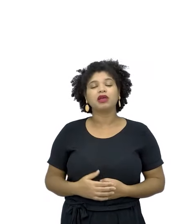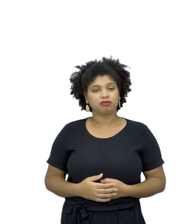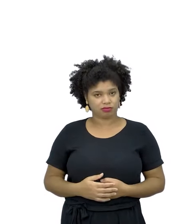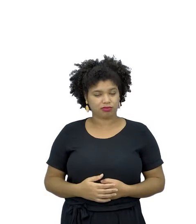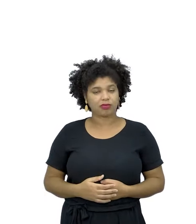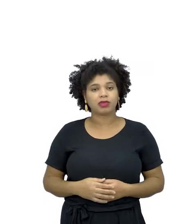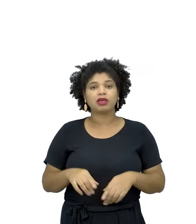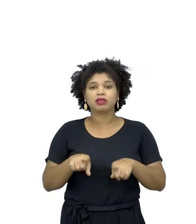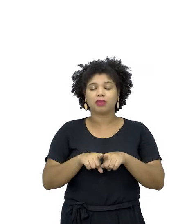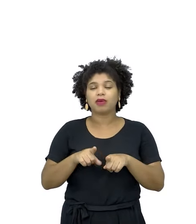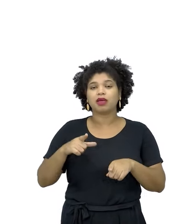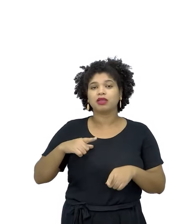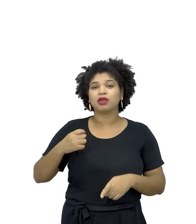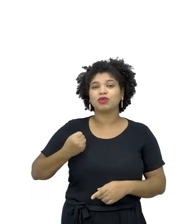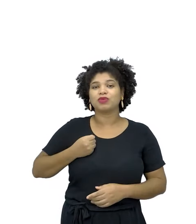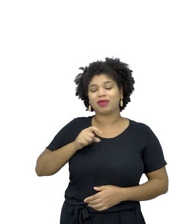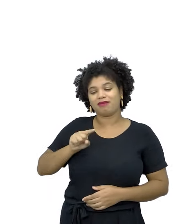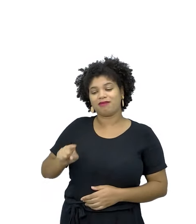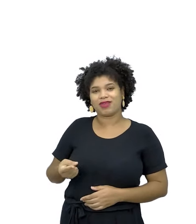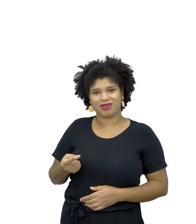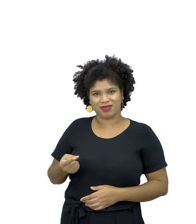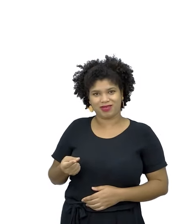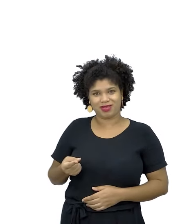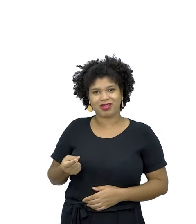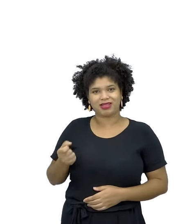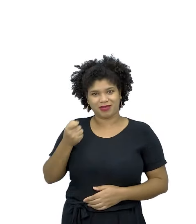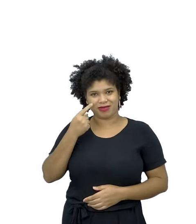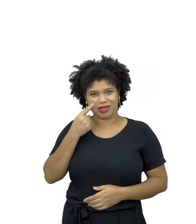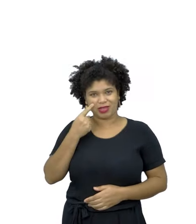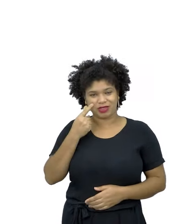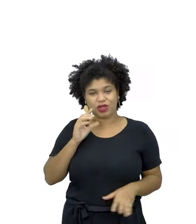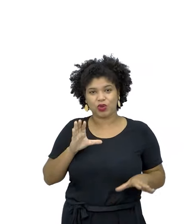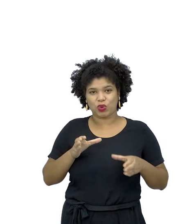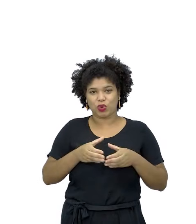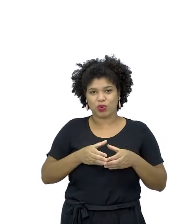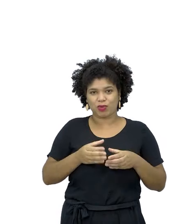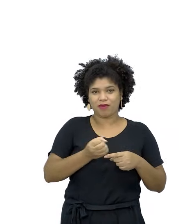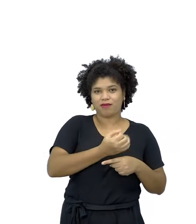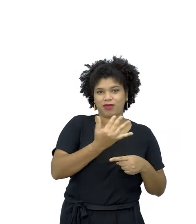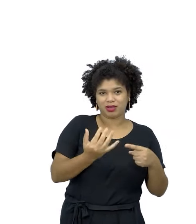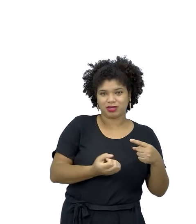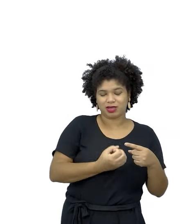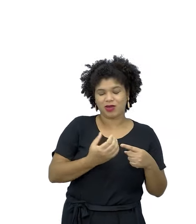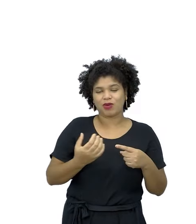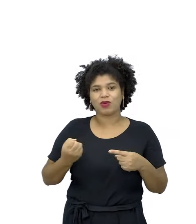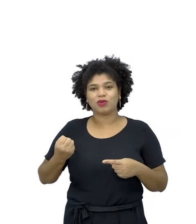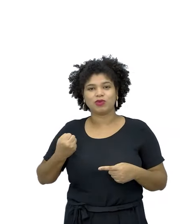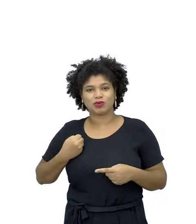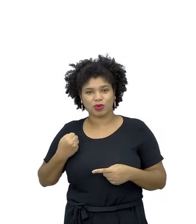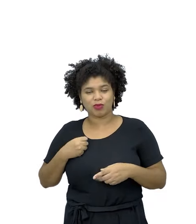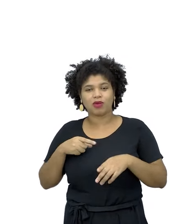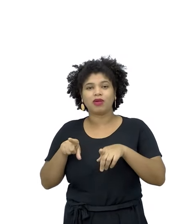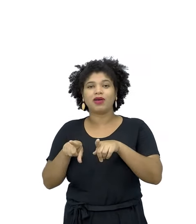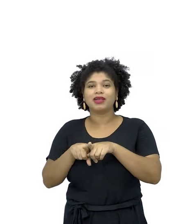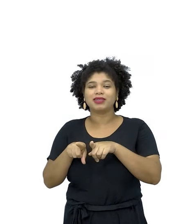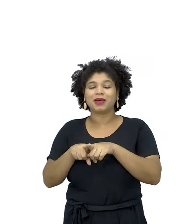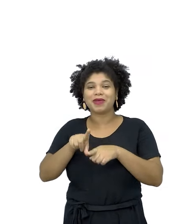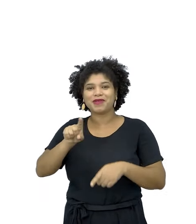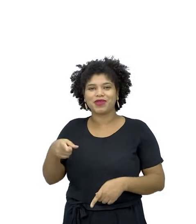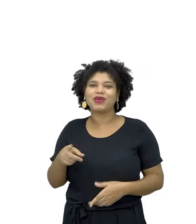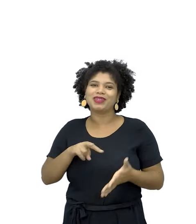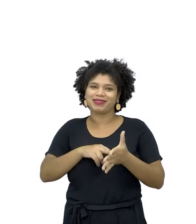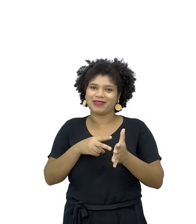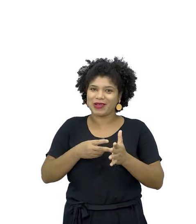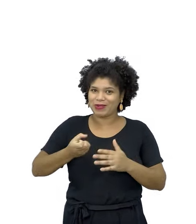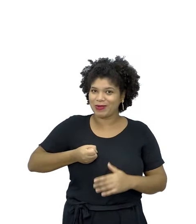fracionária e nós temos uma forma decimal. Nós vamos perceber que os nossos alunos têm muito mais dificuldade de fazer operações com